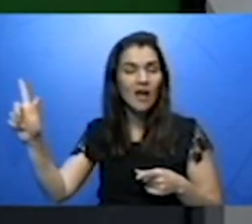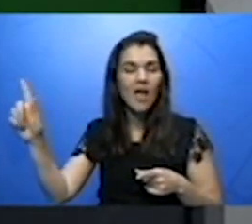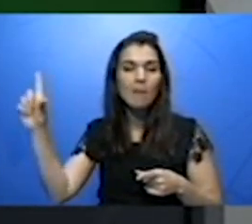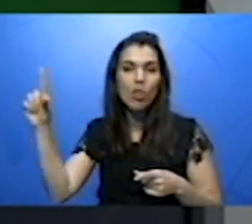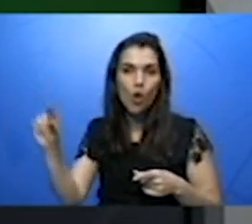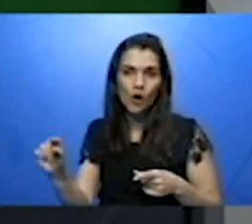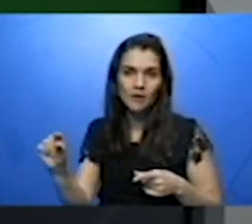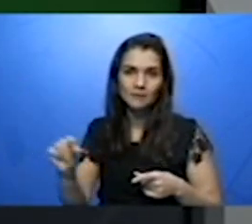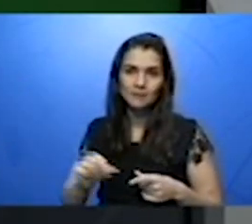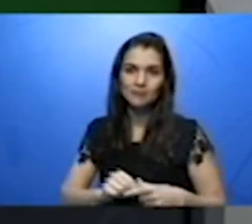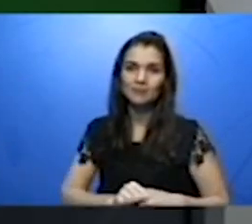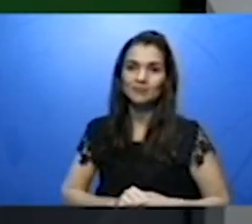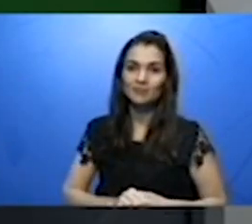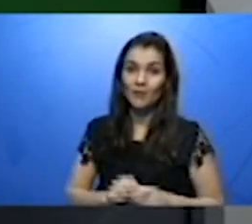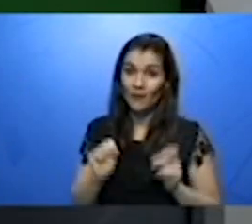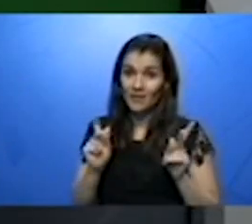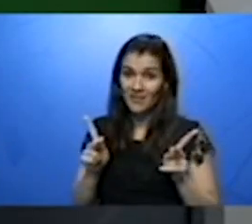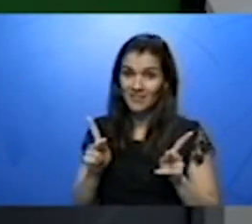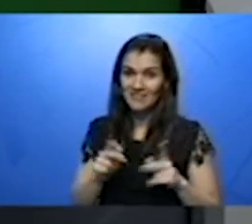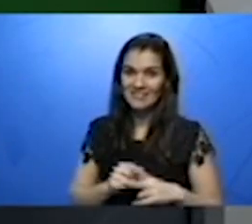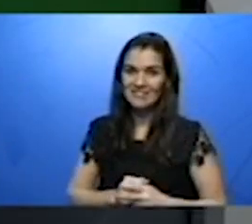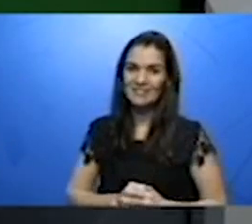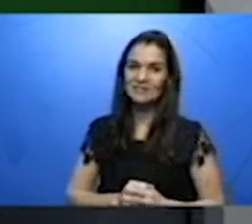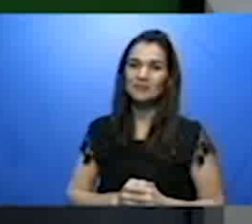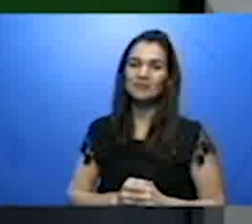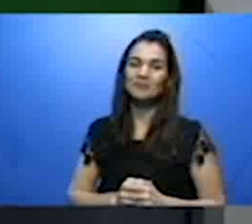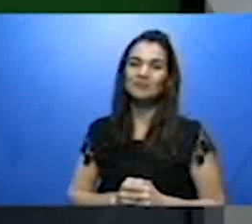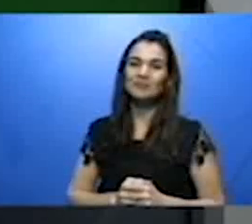mil quilogramas tudo bem